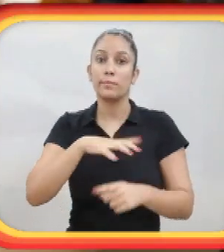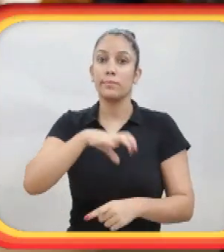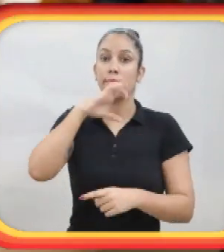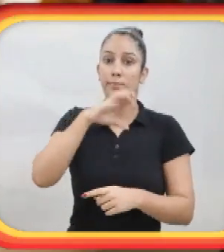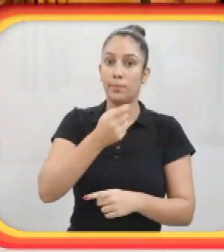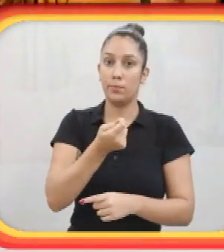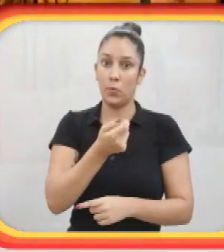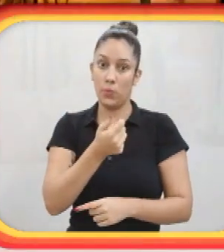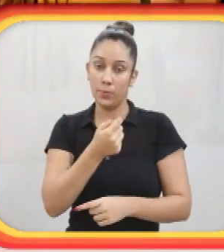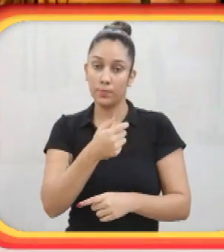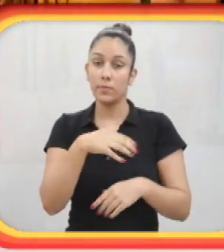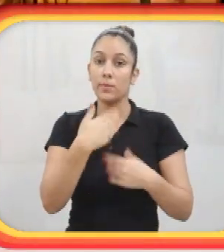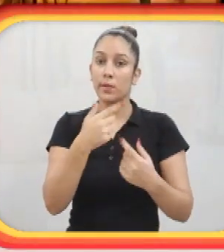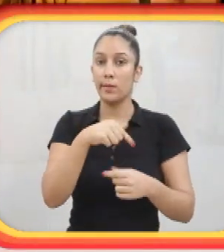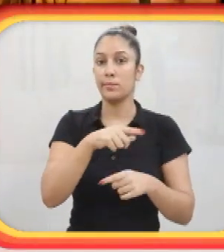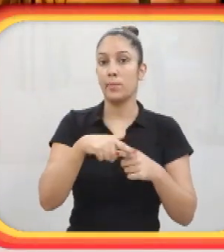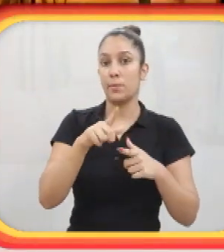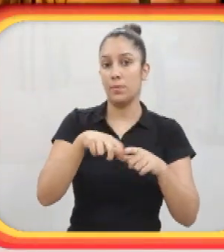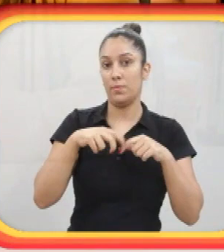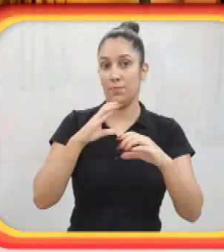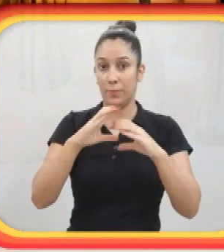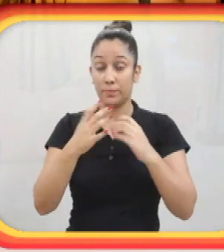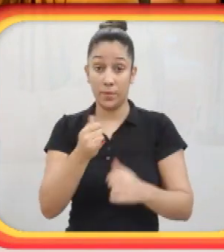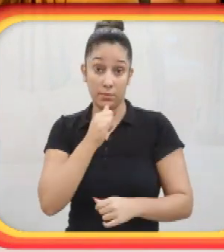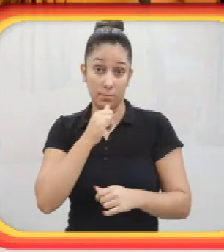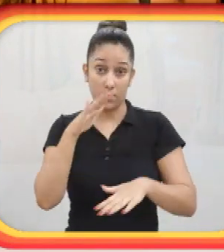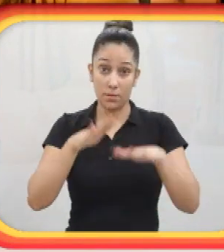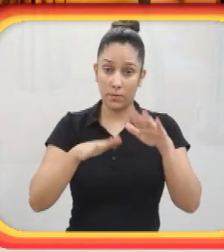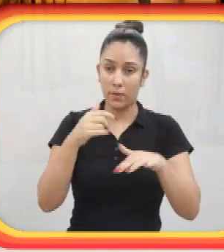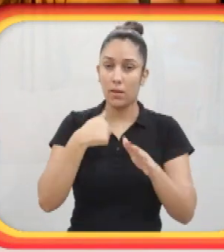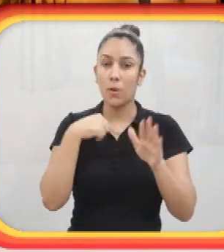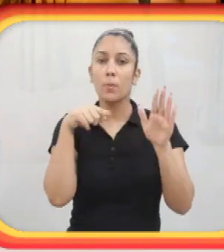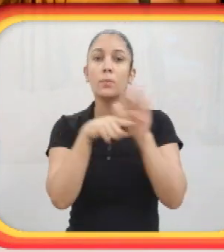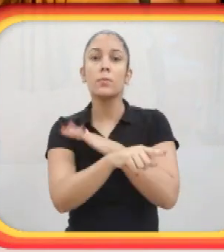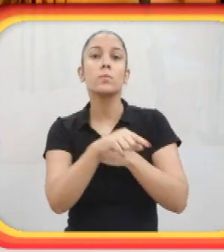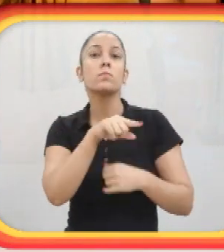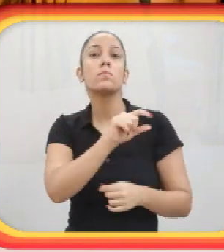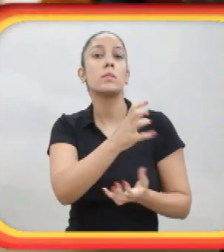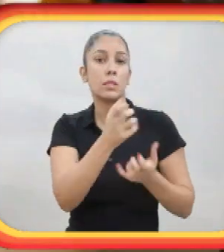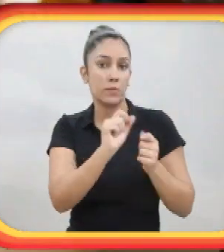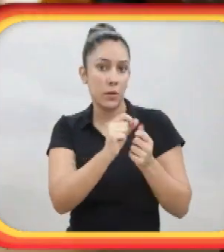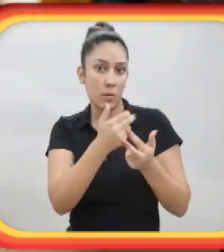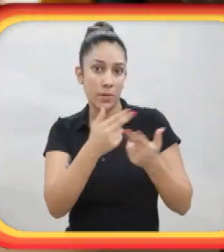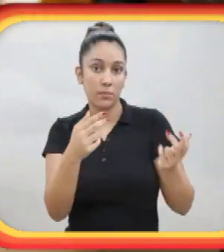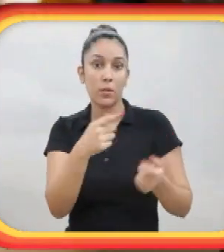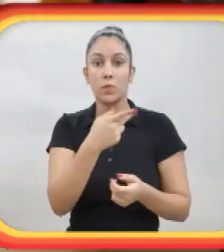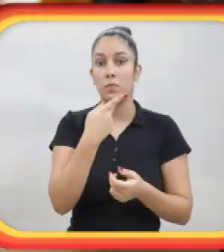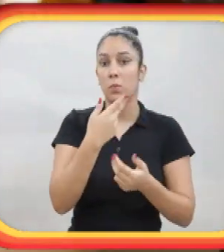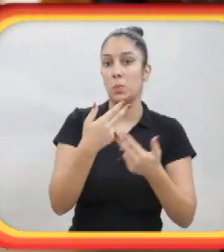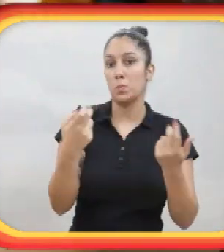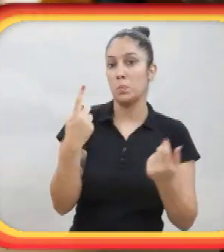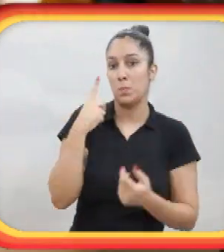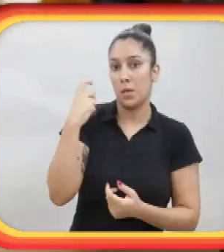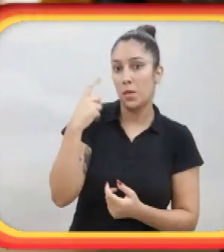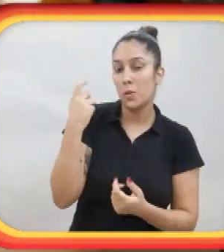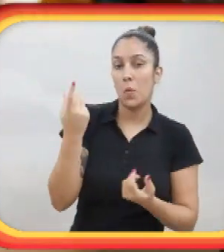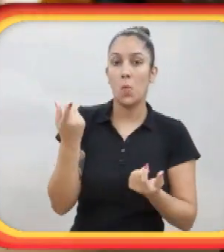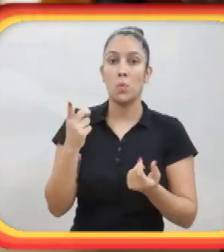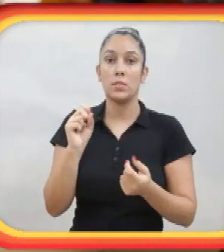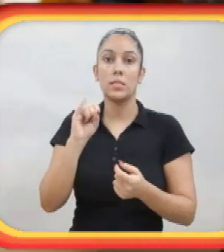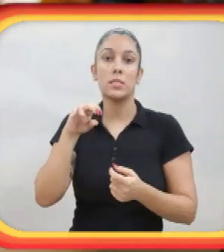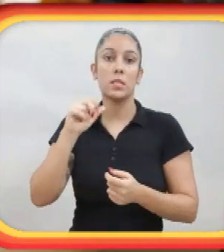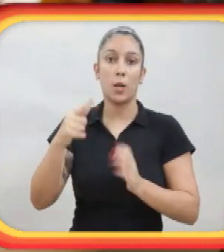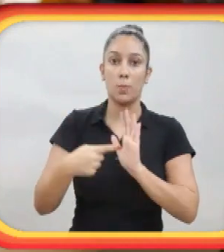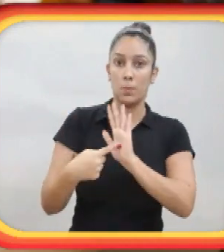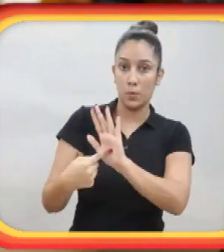muito pequena, assim, era um repertório muito pequeno que ela tinha comunicativo. Então, por exemplo, às vezes eu perguntava se ela